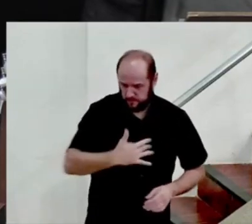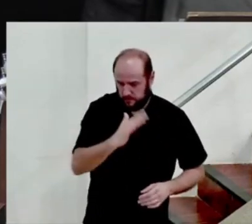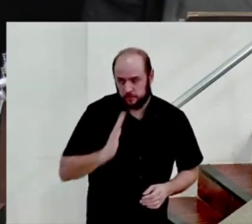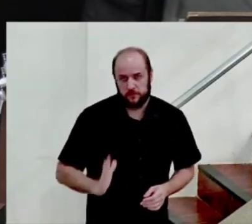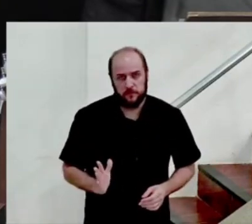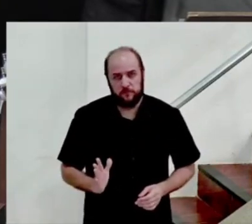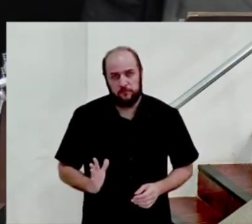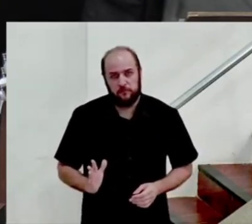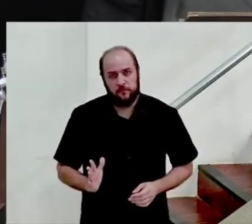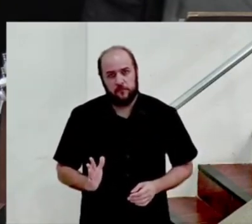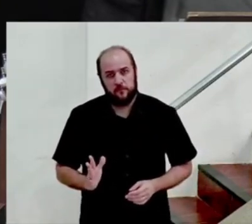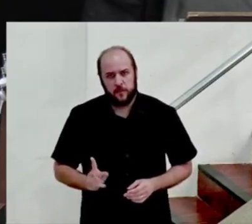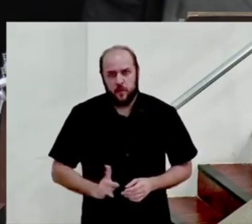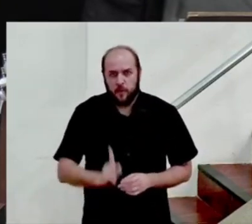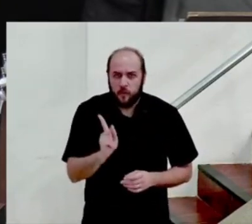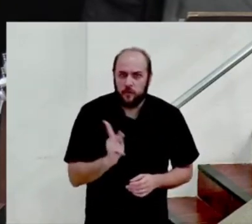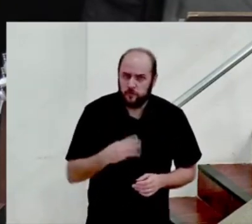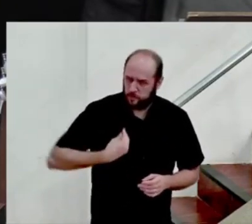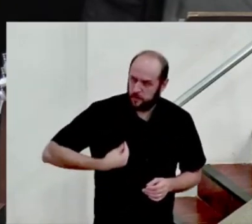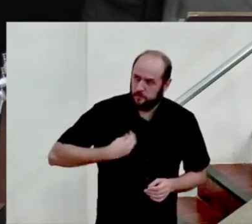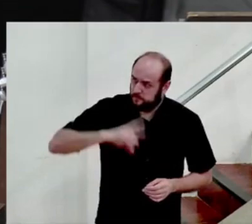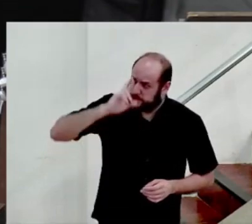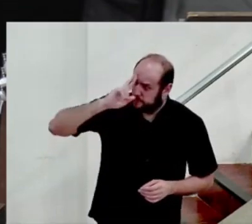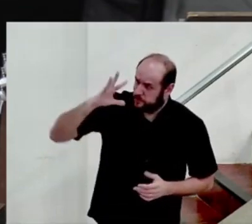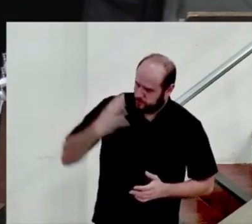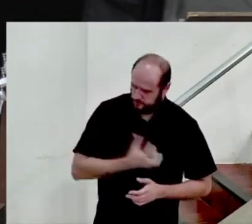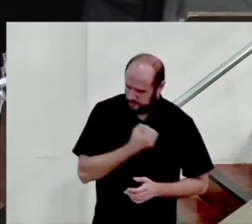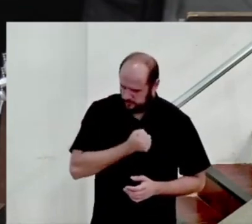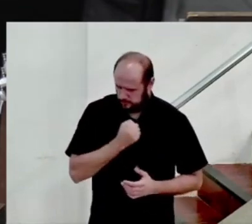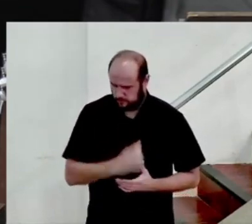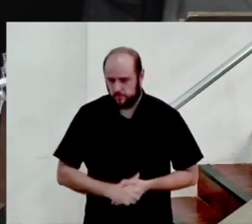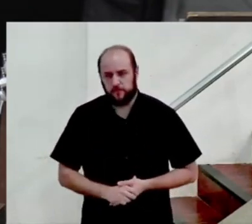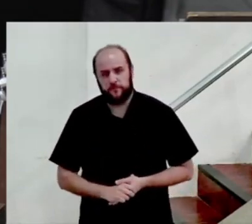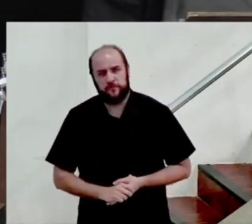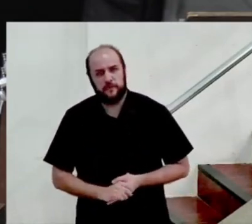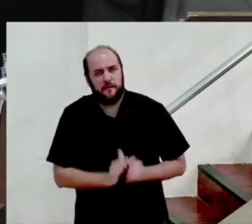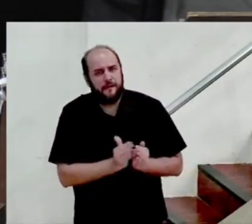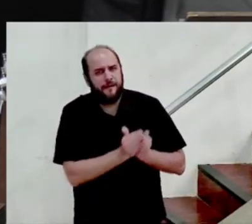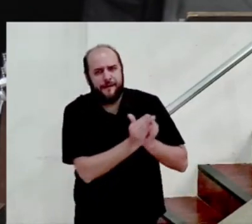manter a vida daquele que o Senhor salvou. A arca nunca